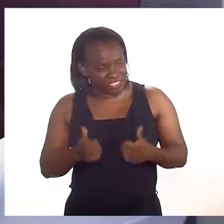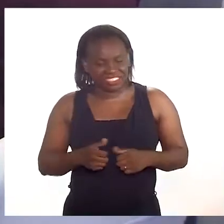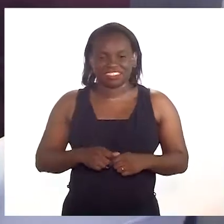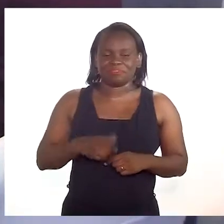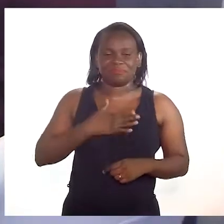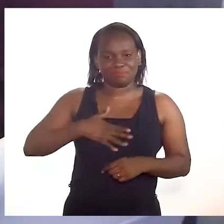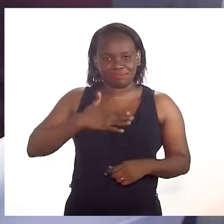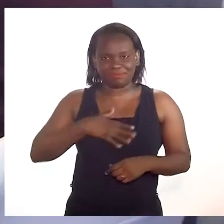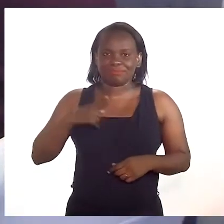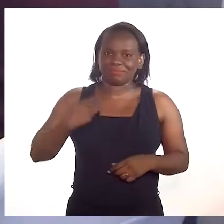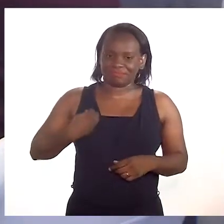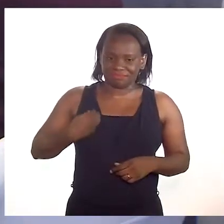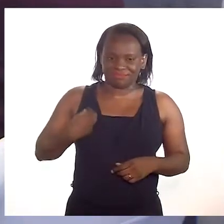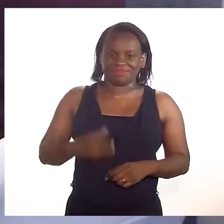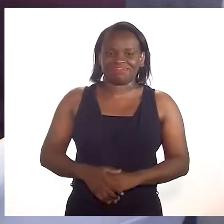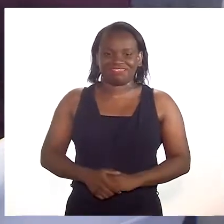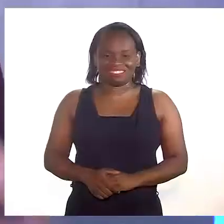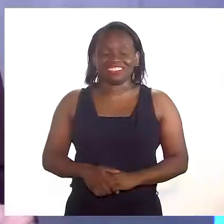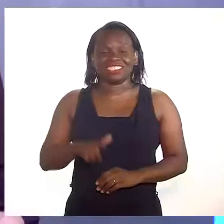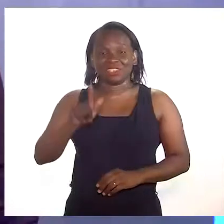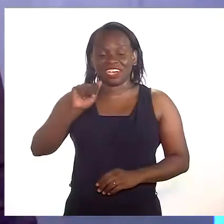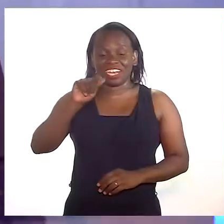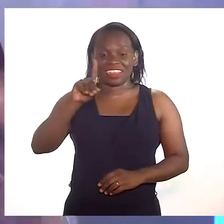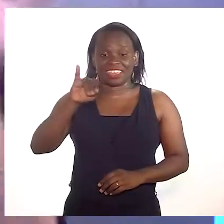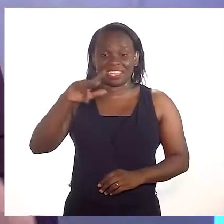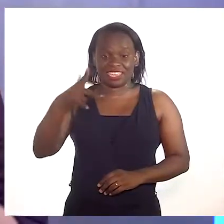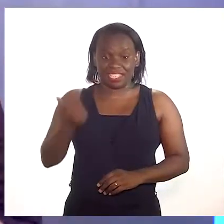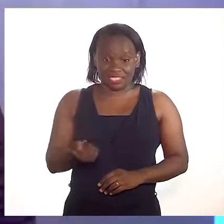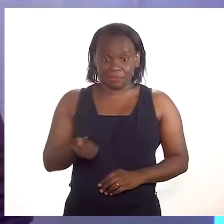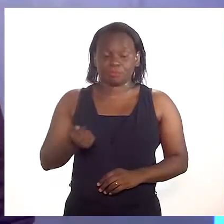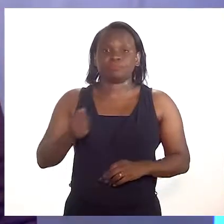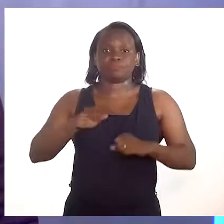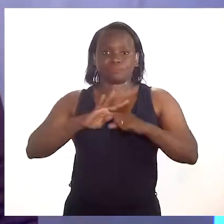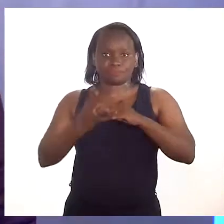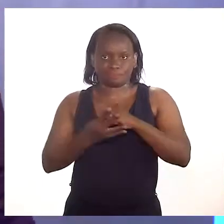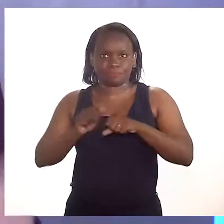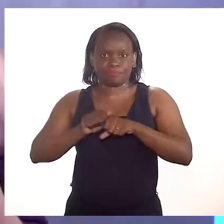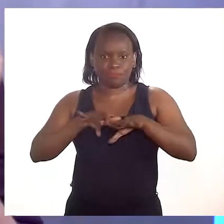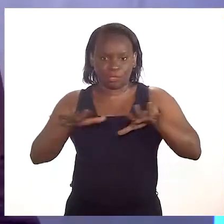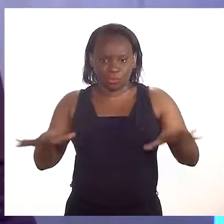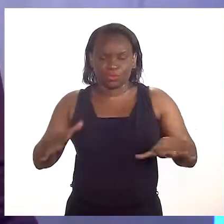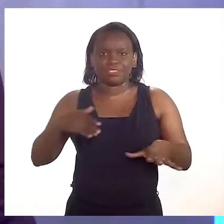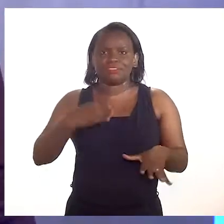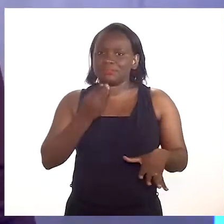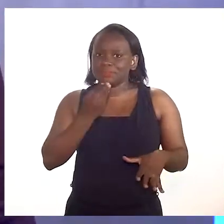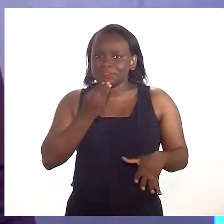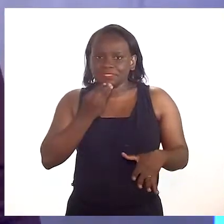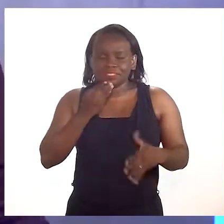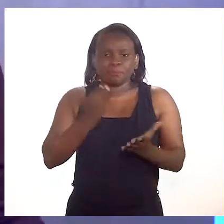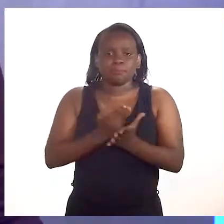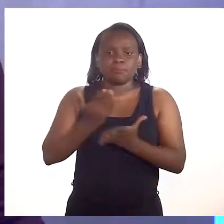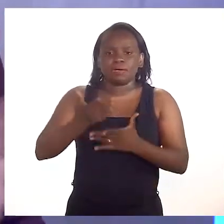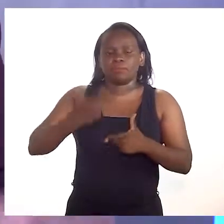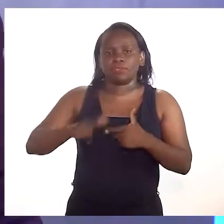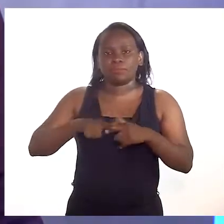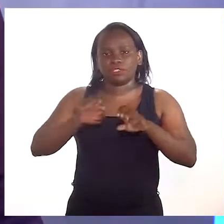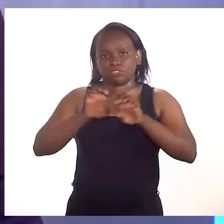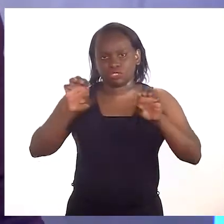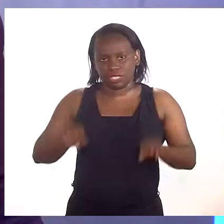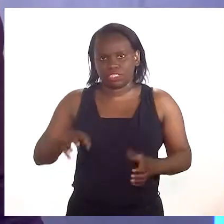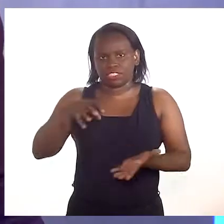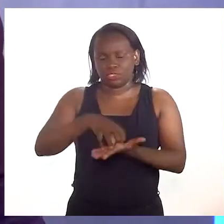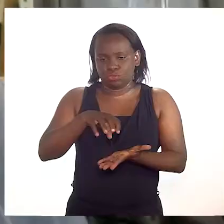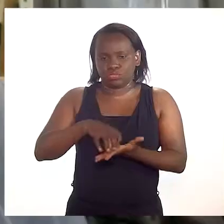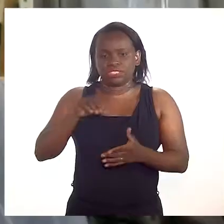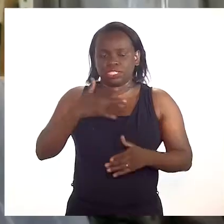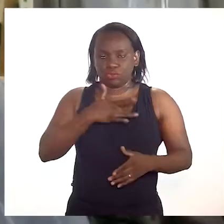bem, prazer estar aqui. Gadelha, a pandemia evidenciou ainda mais os problemas estruturais do setor